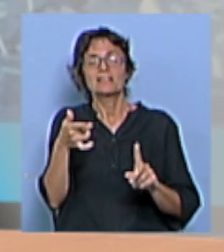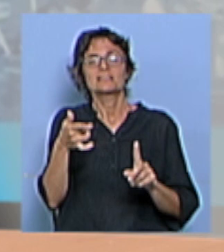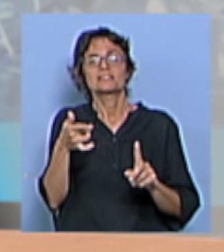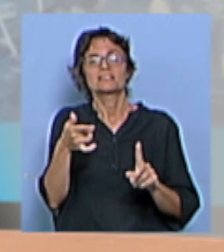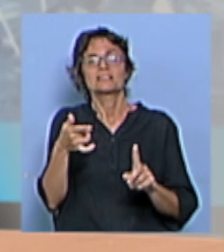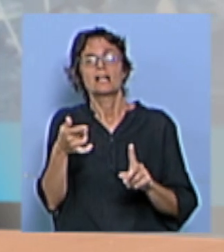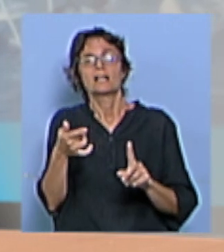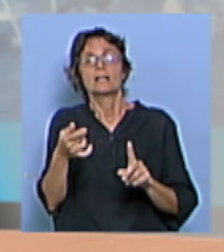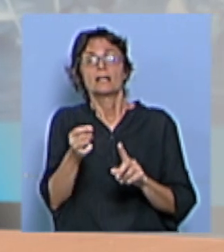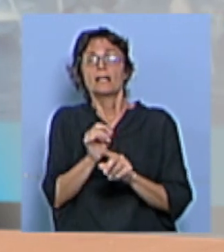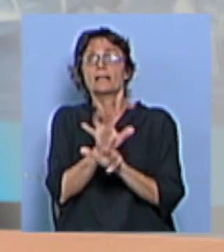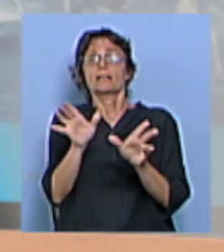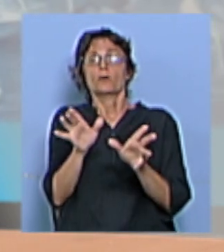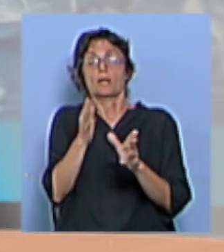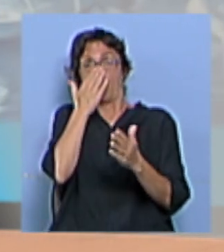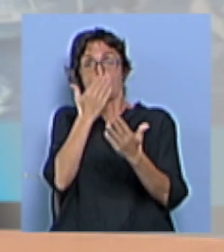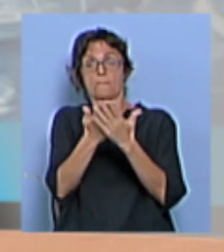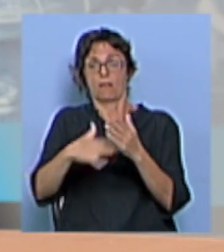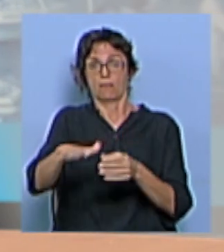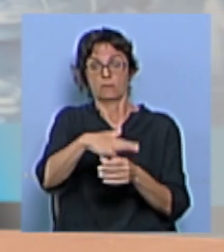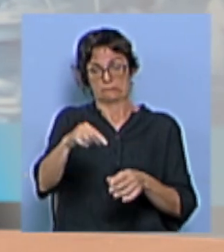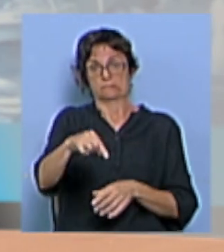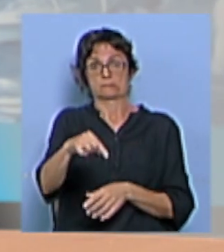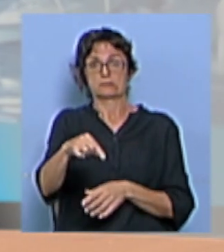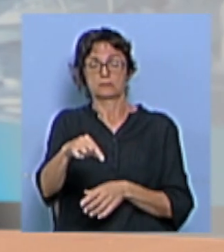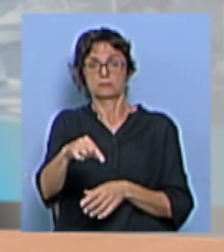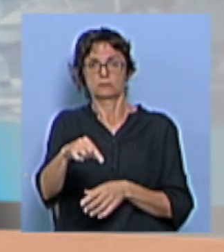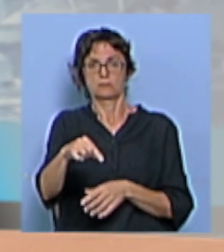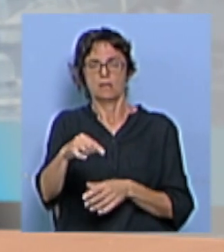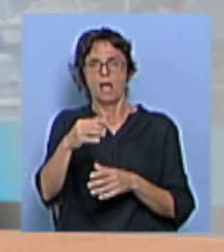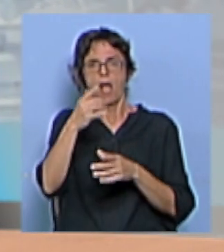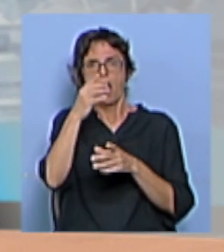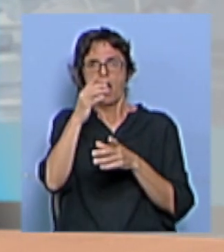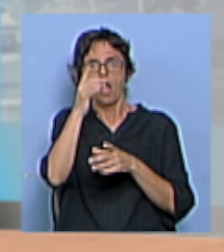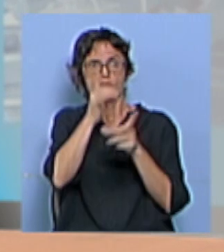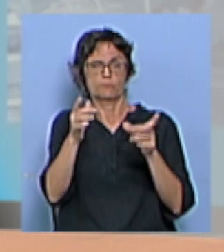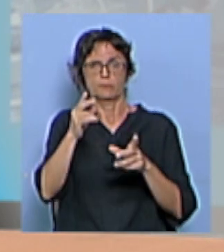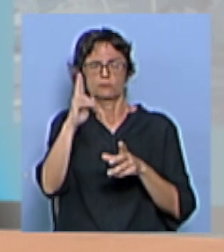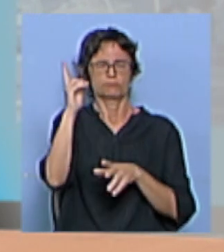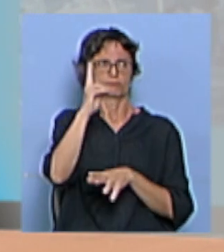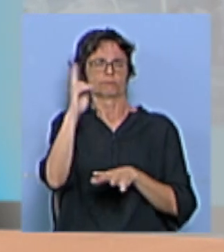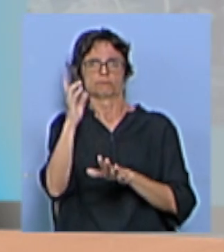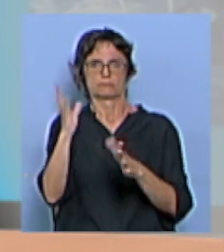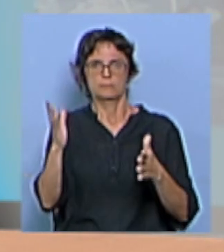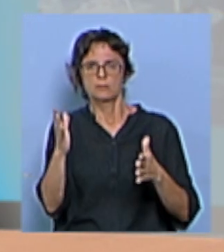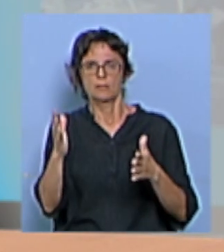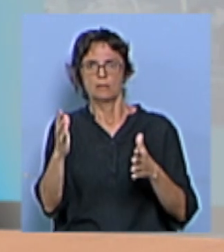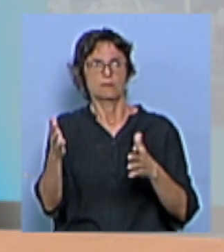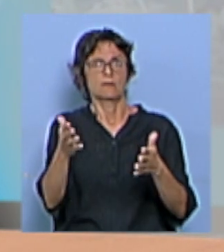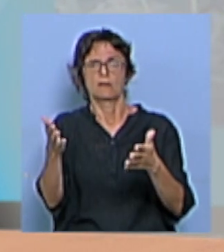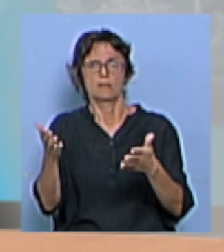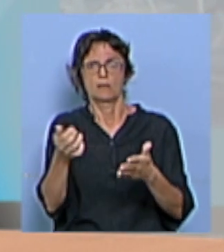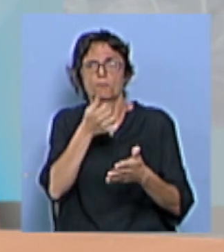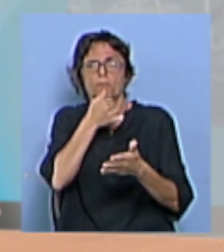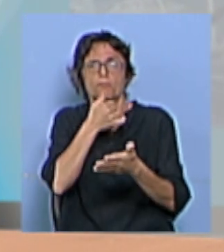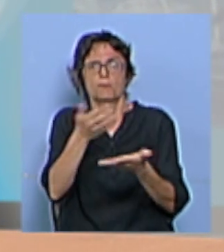que um choque como este, digamos, abale as pessoas e, portanto, muitas ponham em causa posições que